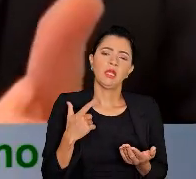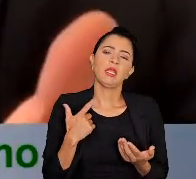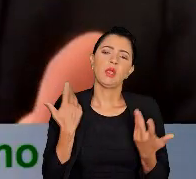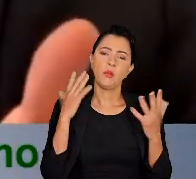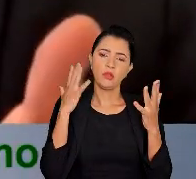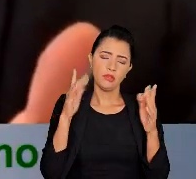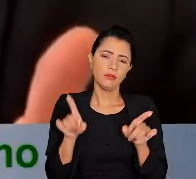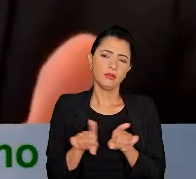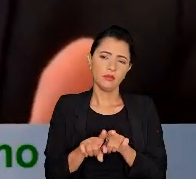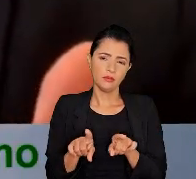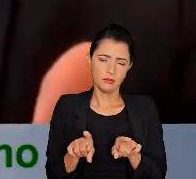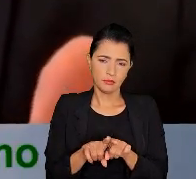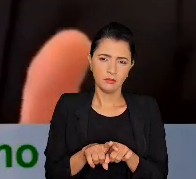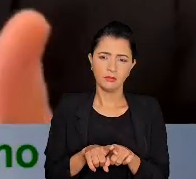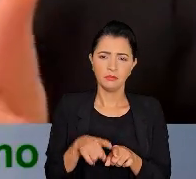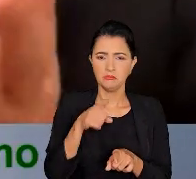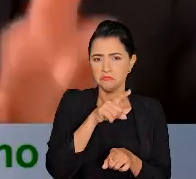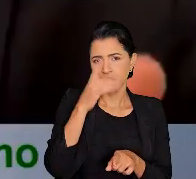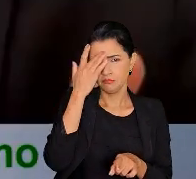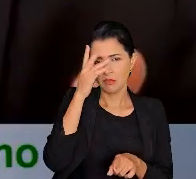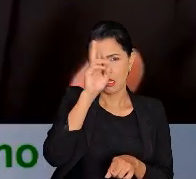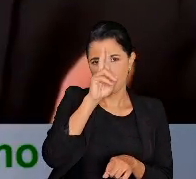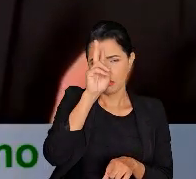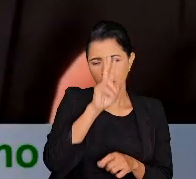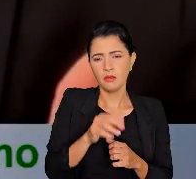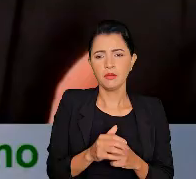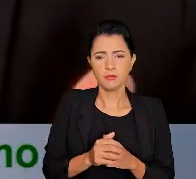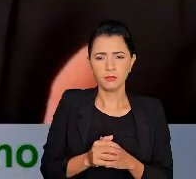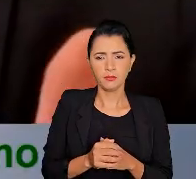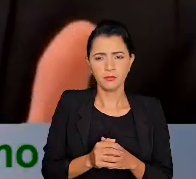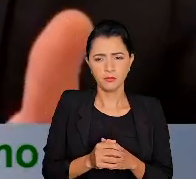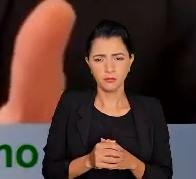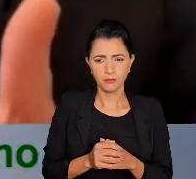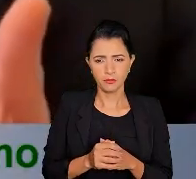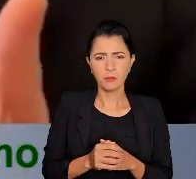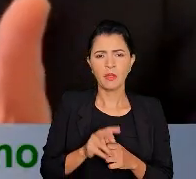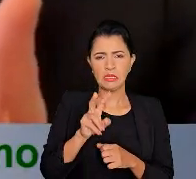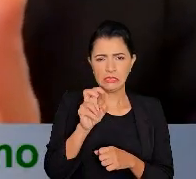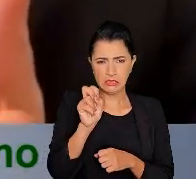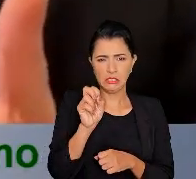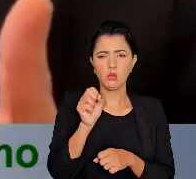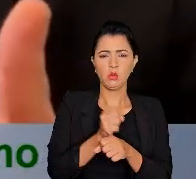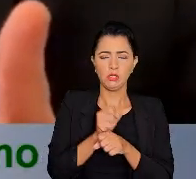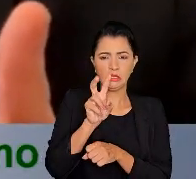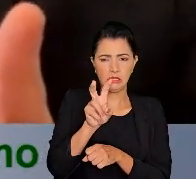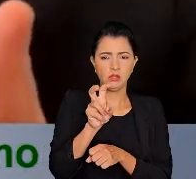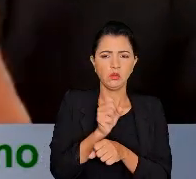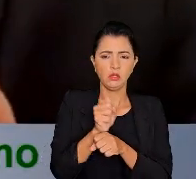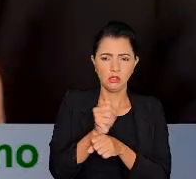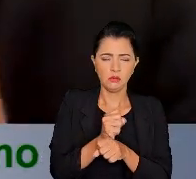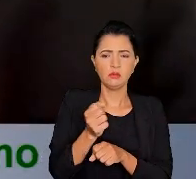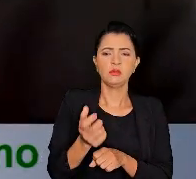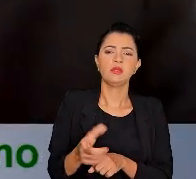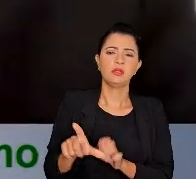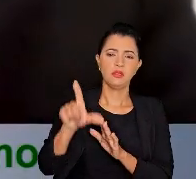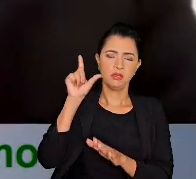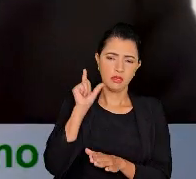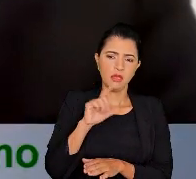homenageamos, não sei se vocês vão se lembrar, uns 5 anos atrás, uma menina, Kailane,